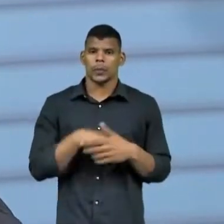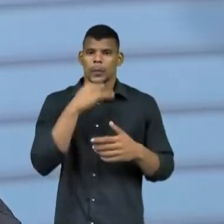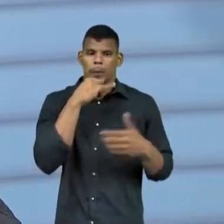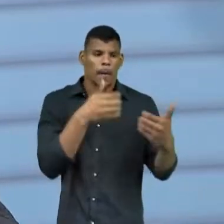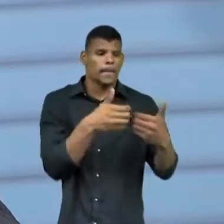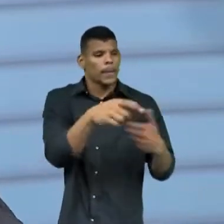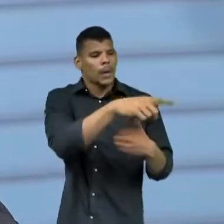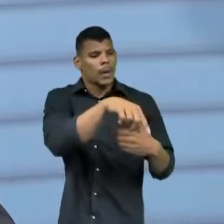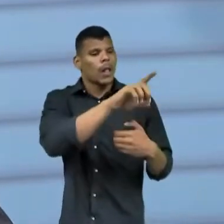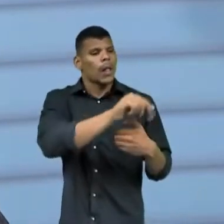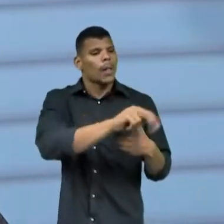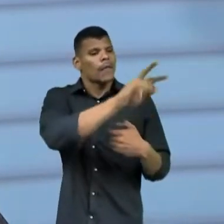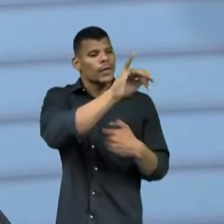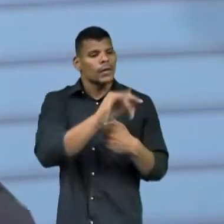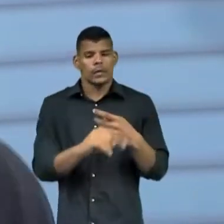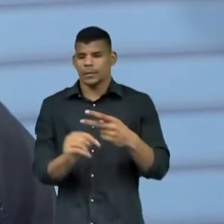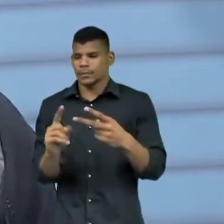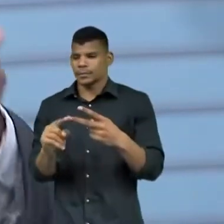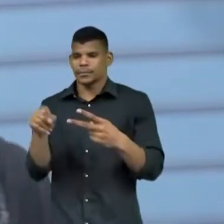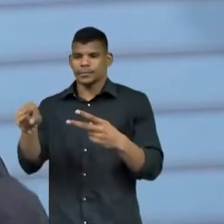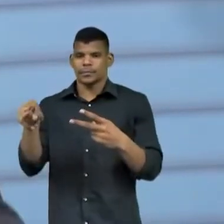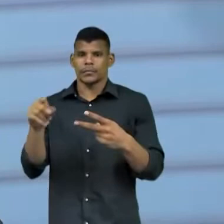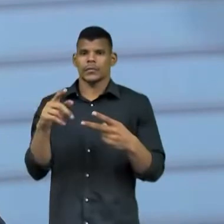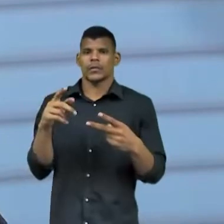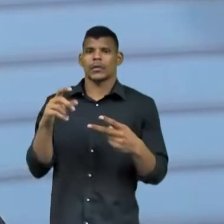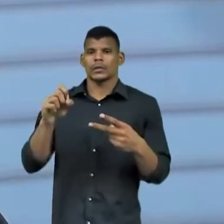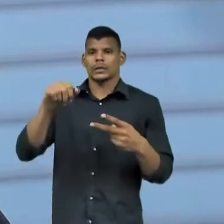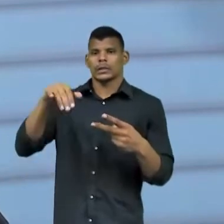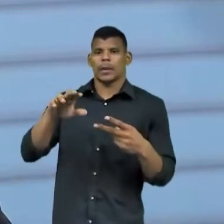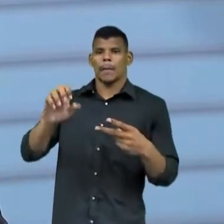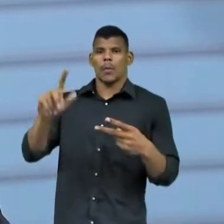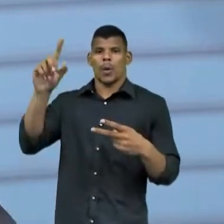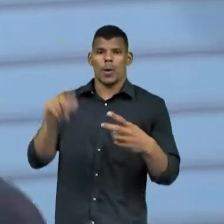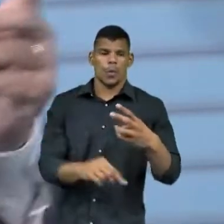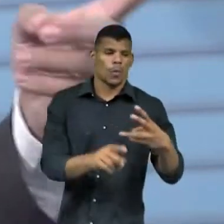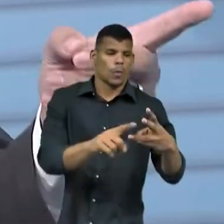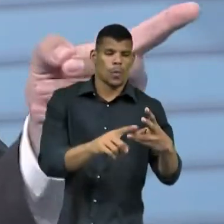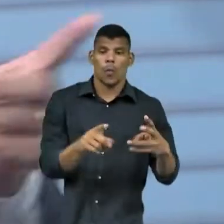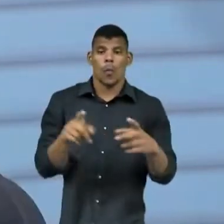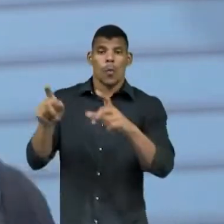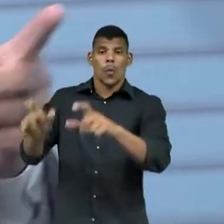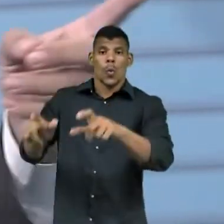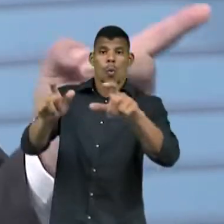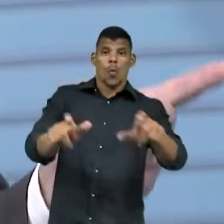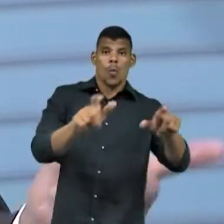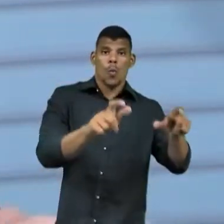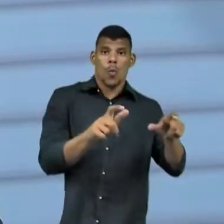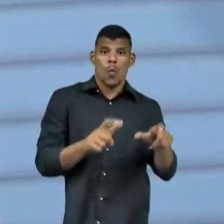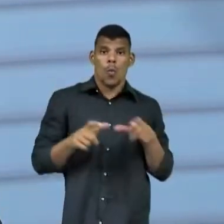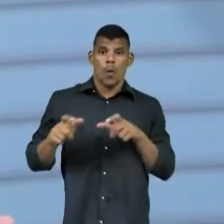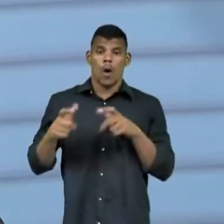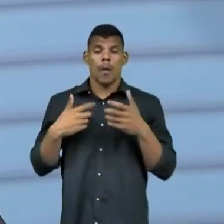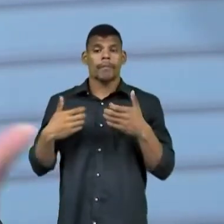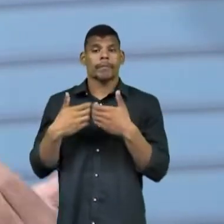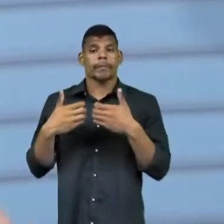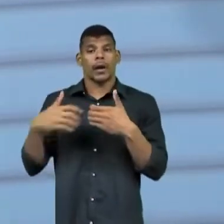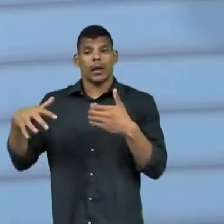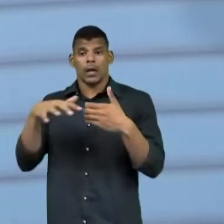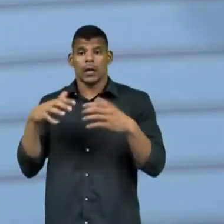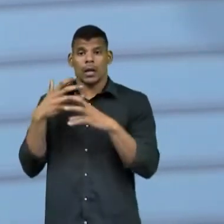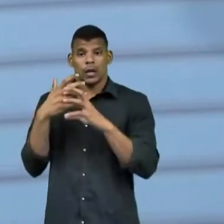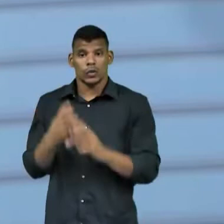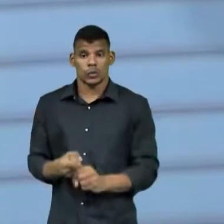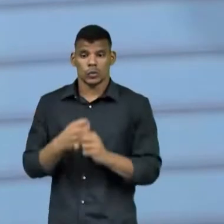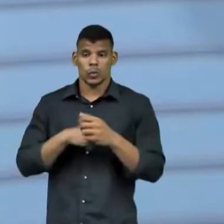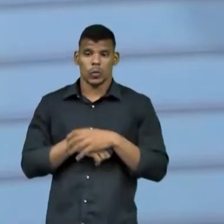ali Davi fez isso certo ali o profeta Samuel ali então ele vai mostrando na geografia não é ali a história do